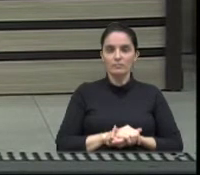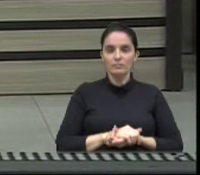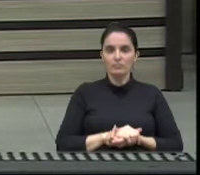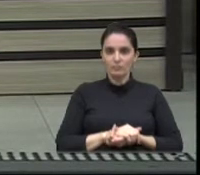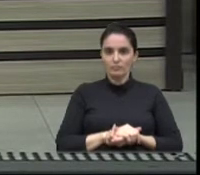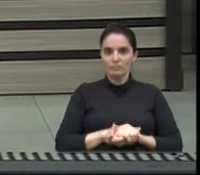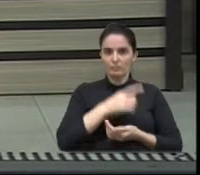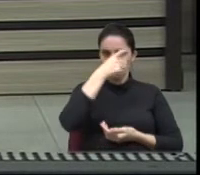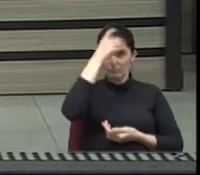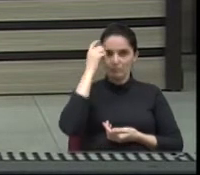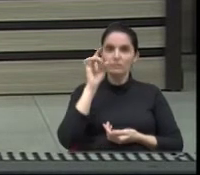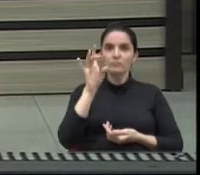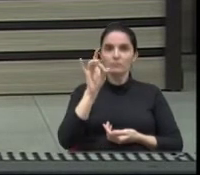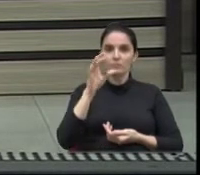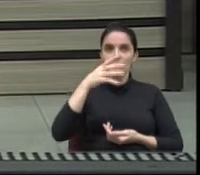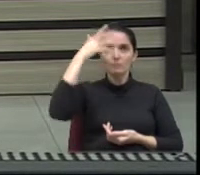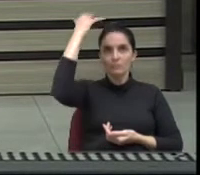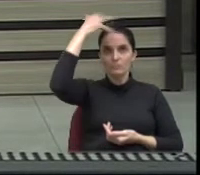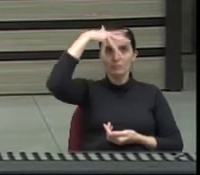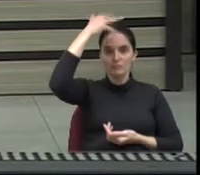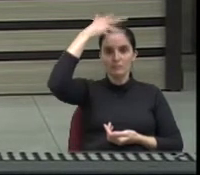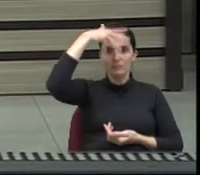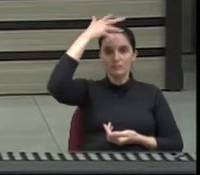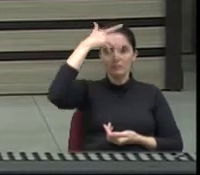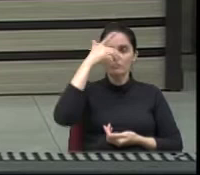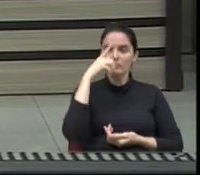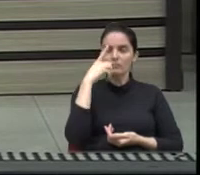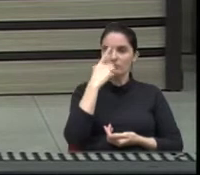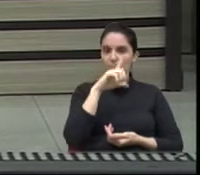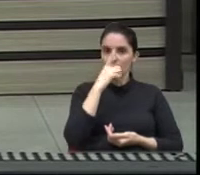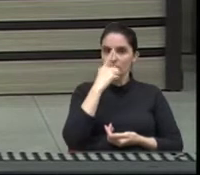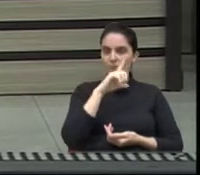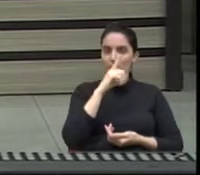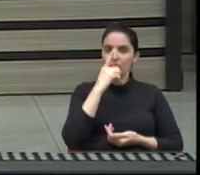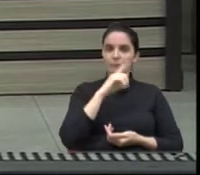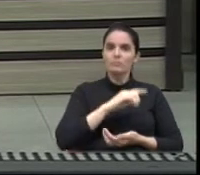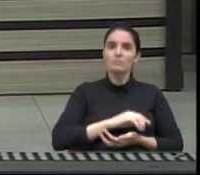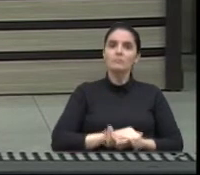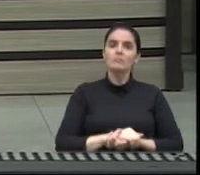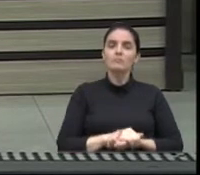presidente. Érica também. Érica Lemão também. E Érica.